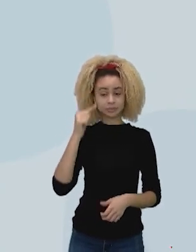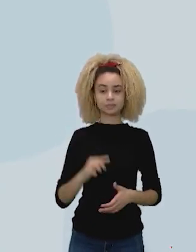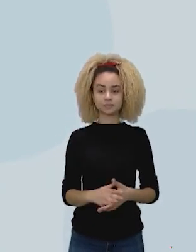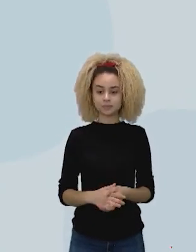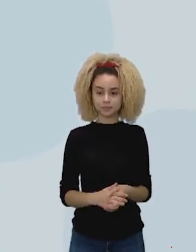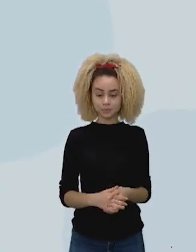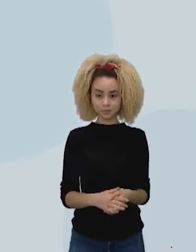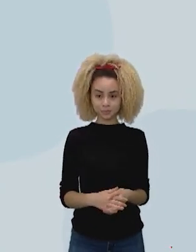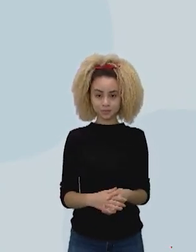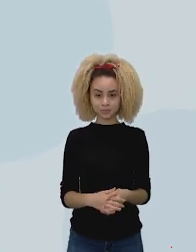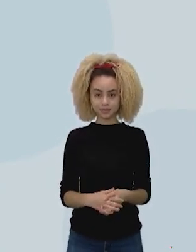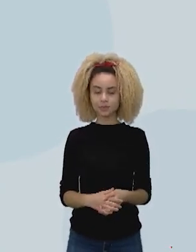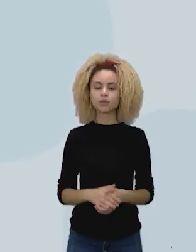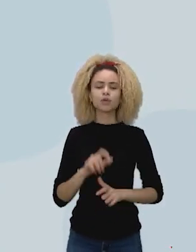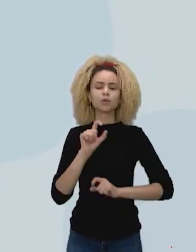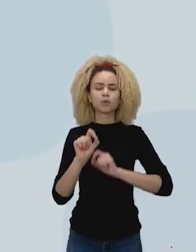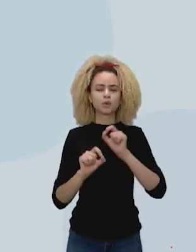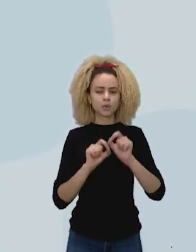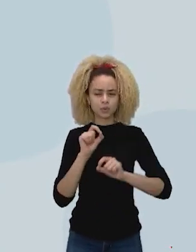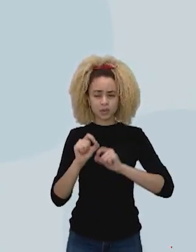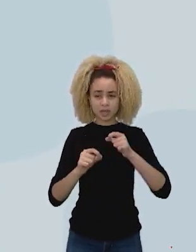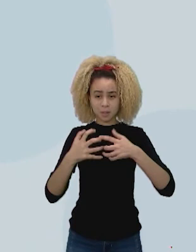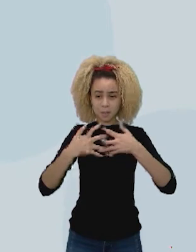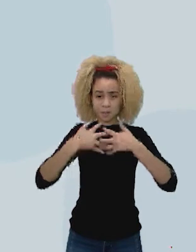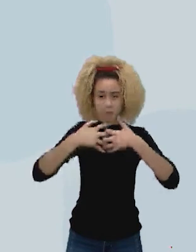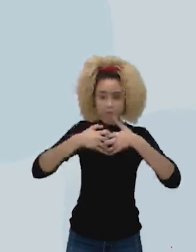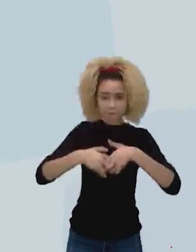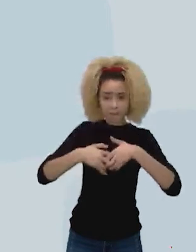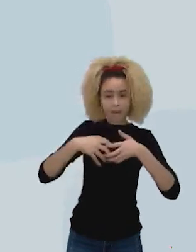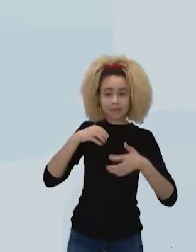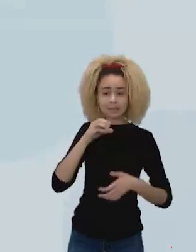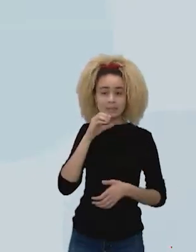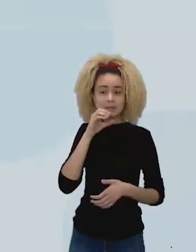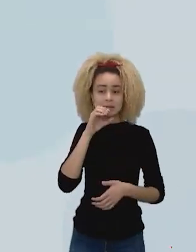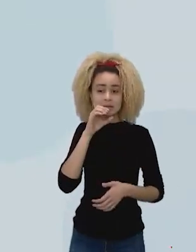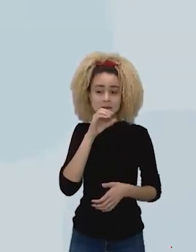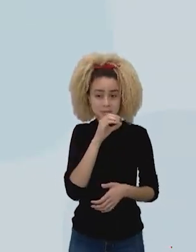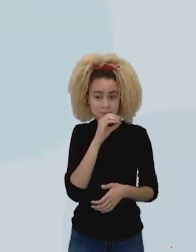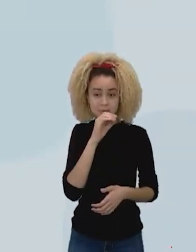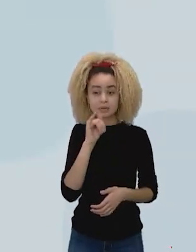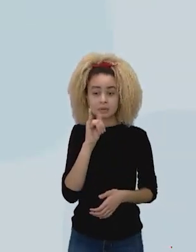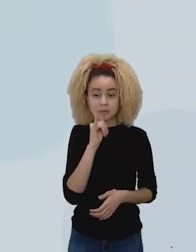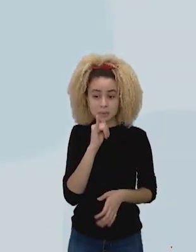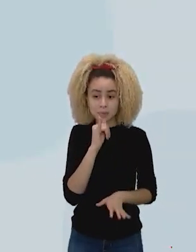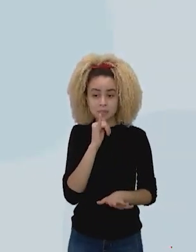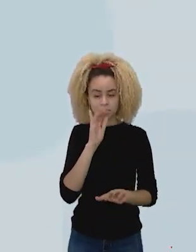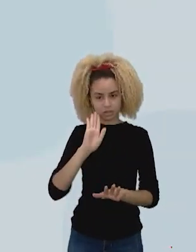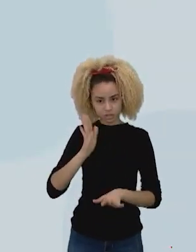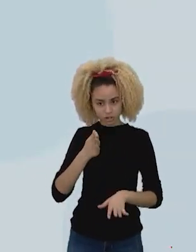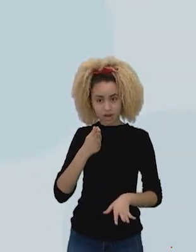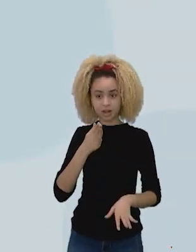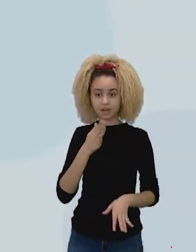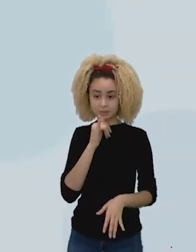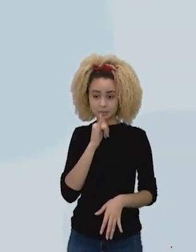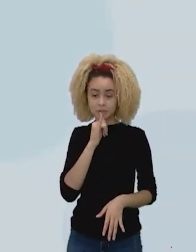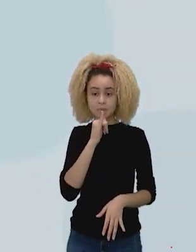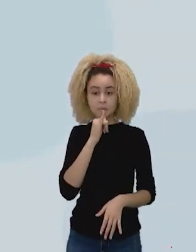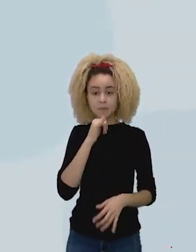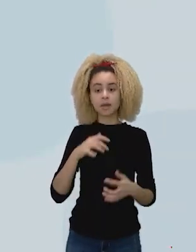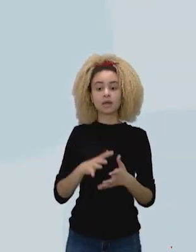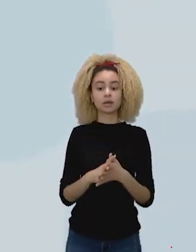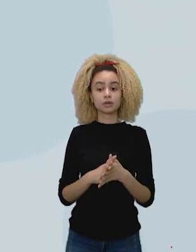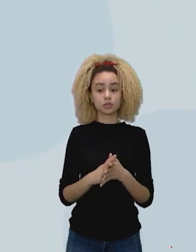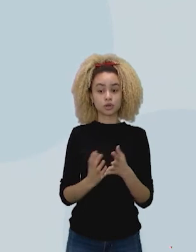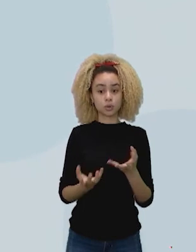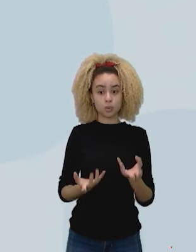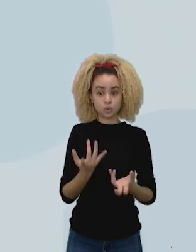Ó, o que será que é uma máquina térmica que eu estou querendo dar de exemplo? Eu dei o exemplo para você da máquina a